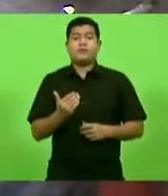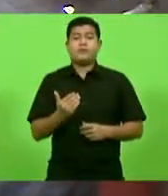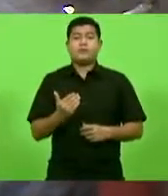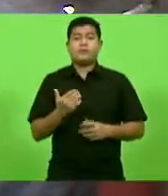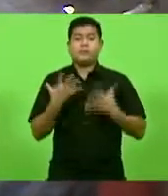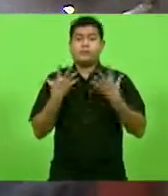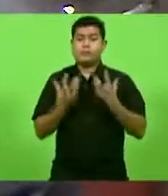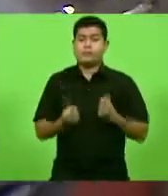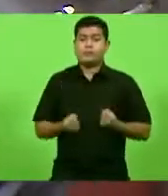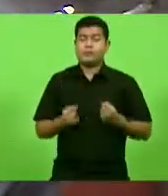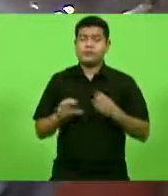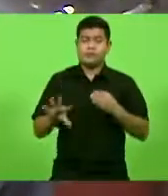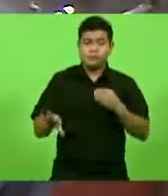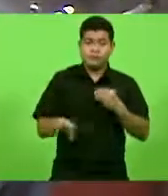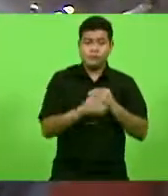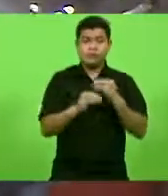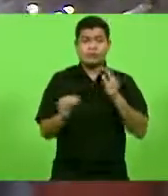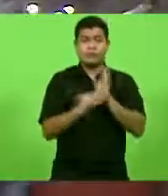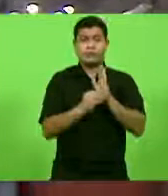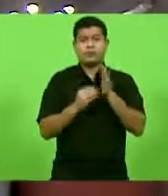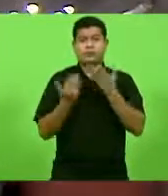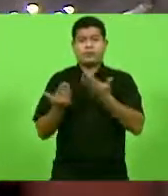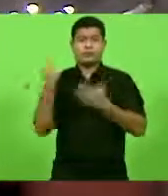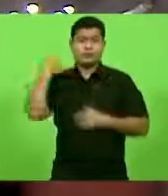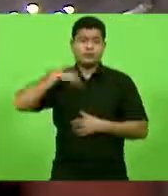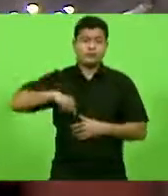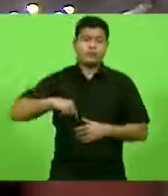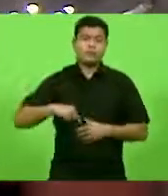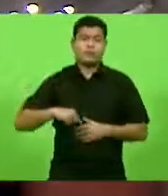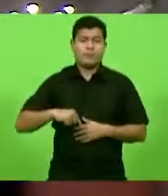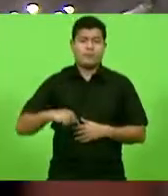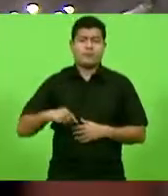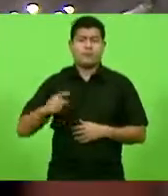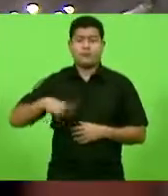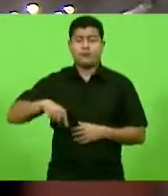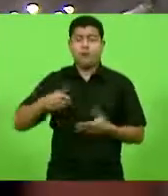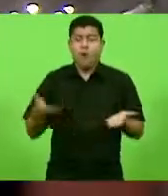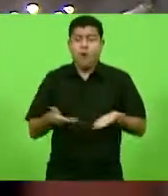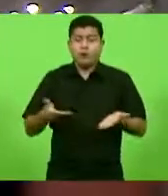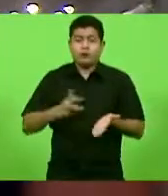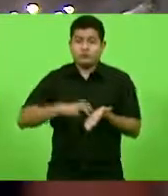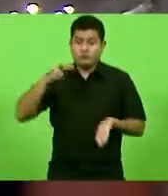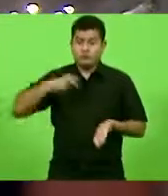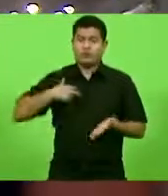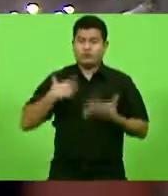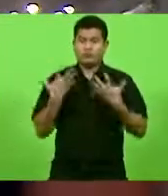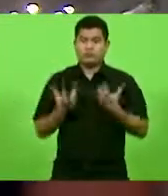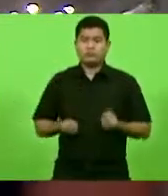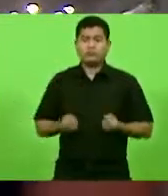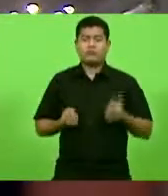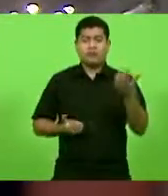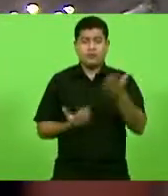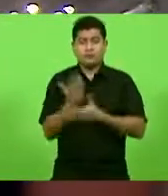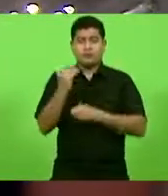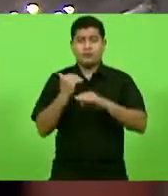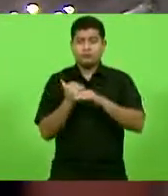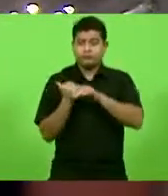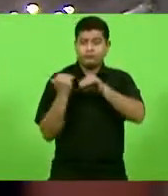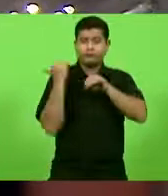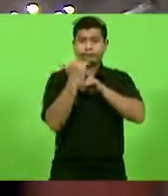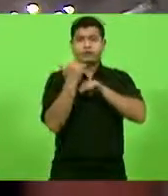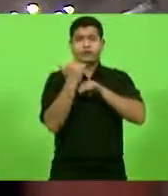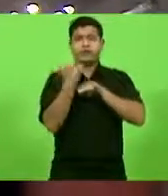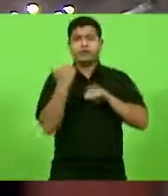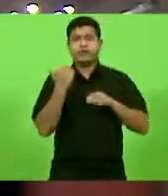a subemenda aditiva do deputado Silvio Drevik, o que nós, hoje de manhã, acatamos e aprovamos por maioria na Comissão